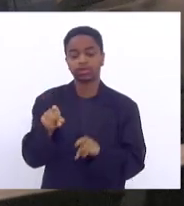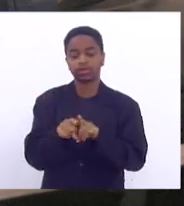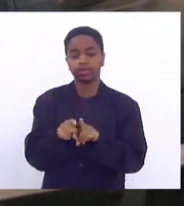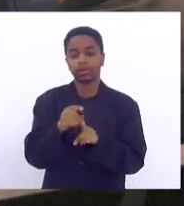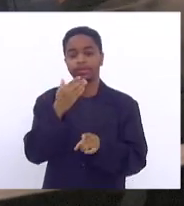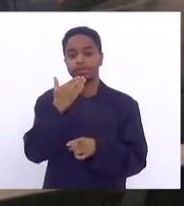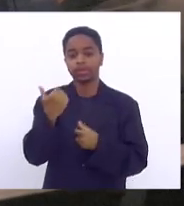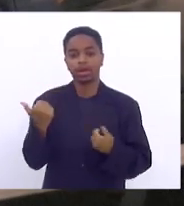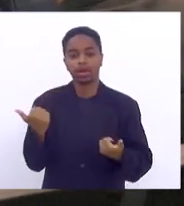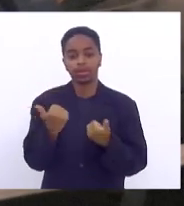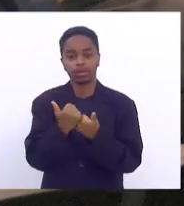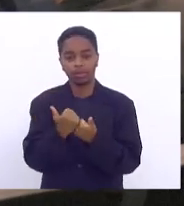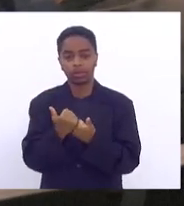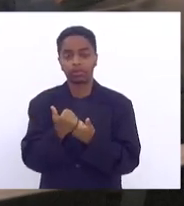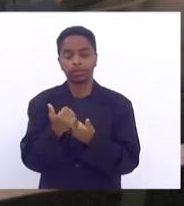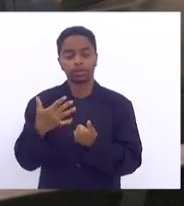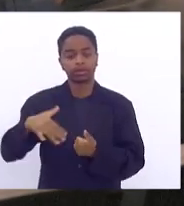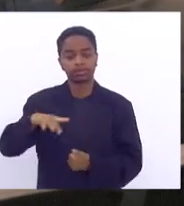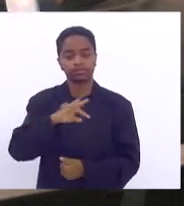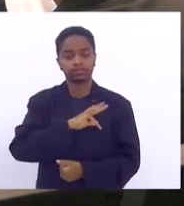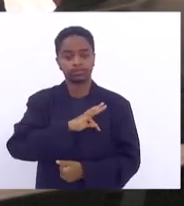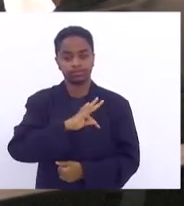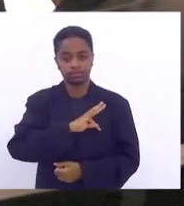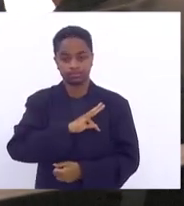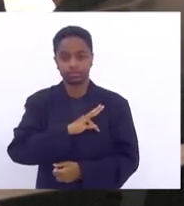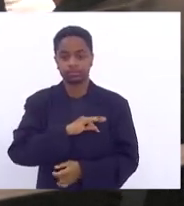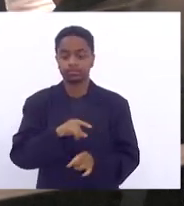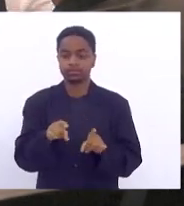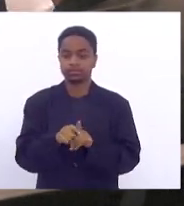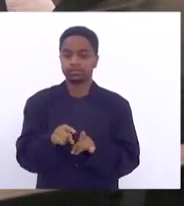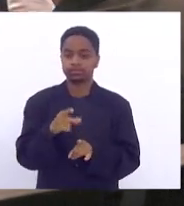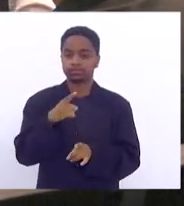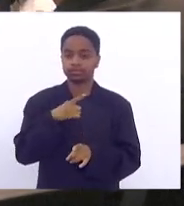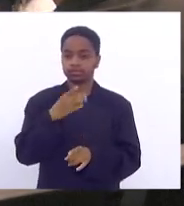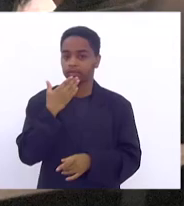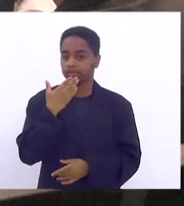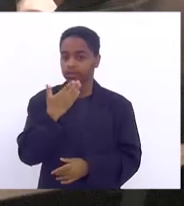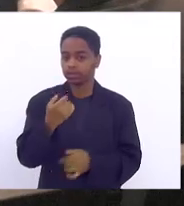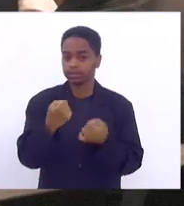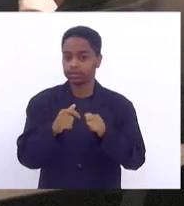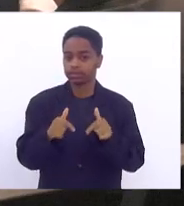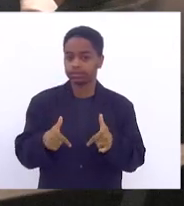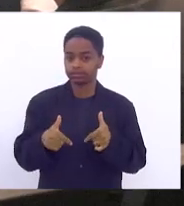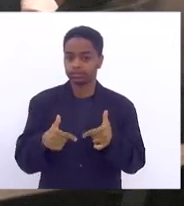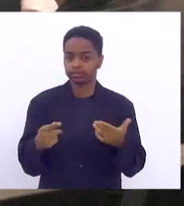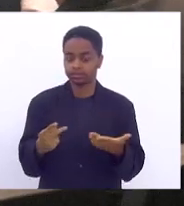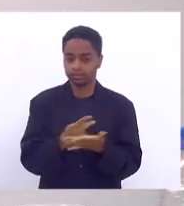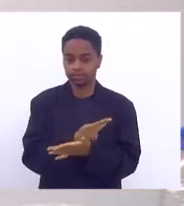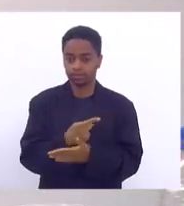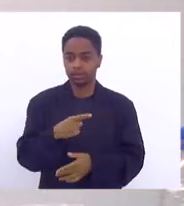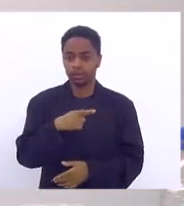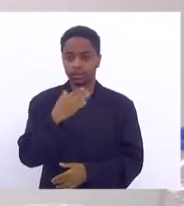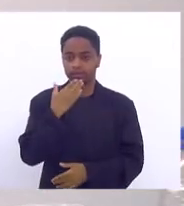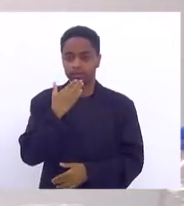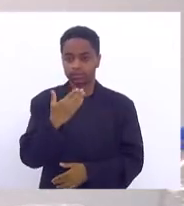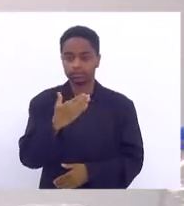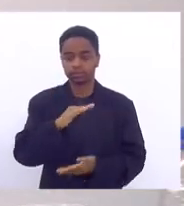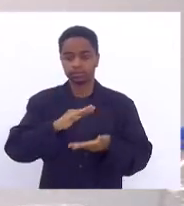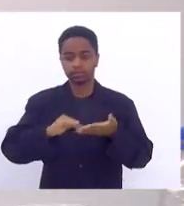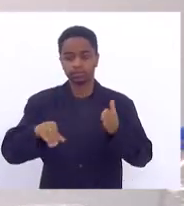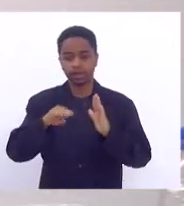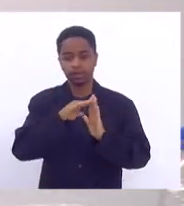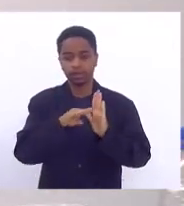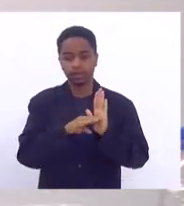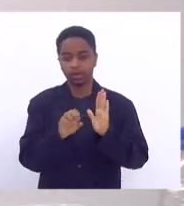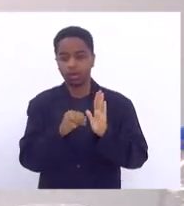unali em questões técnicas que era um peticionamento que precisava ser feito um pedido de de retirada de pauta ou não